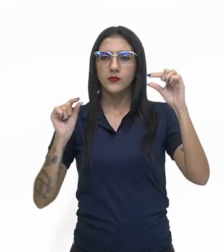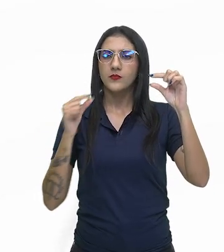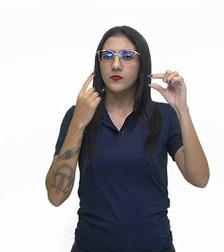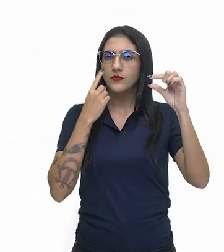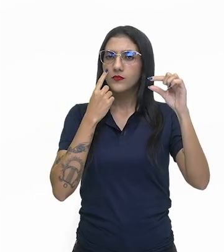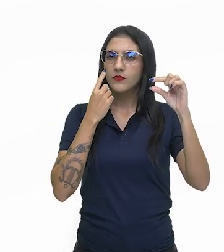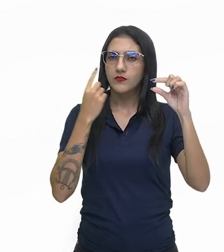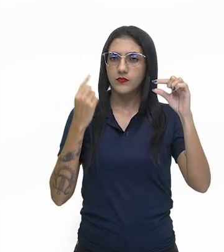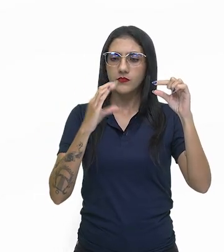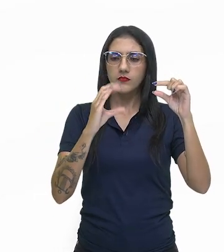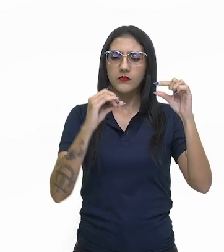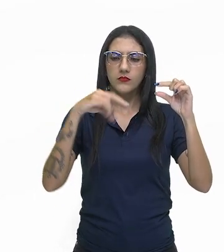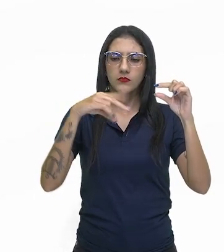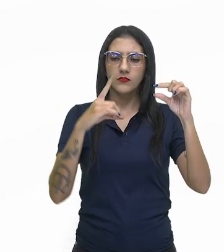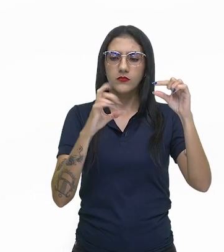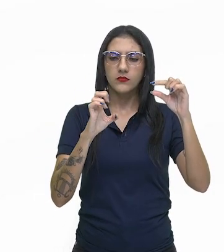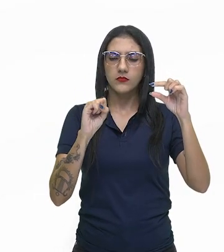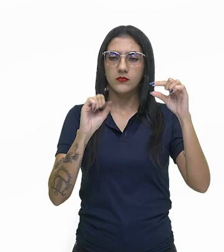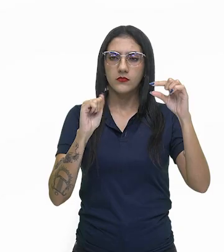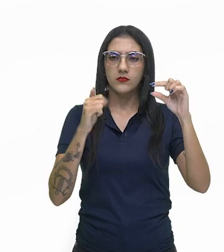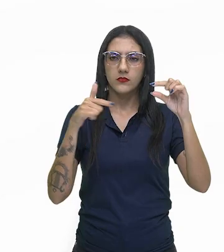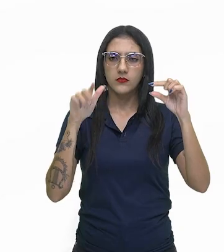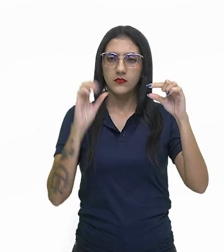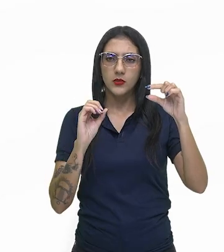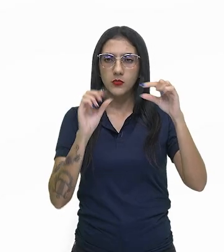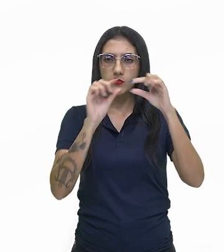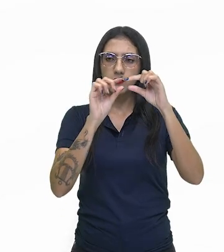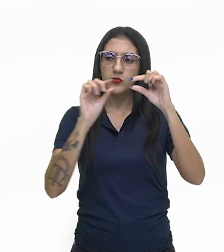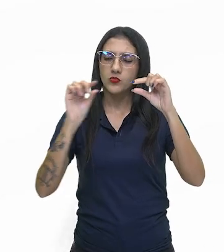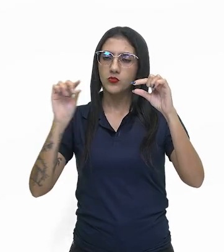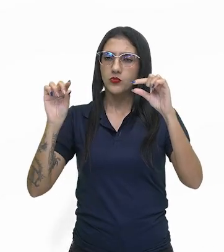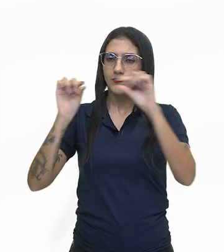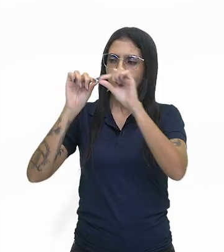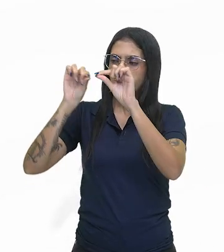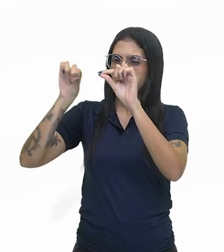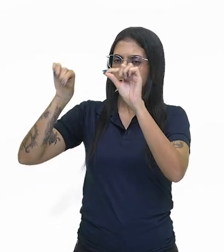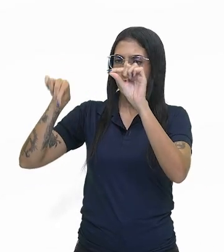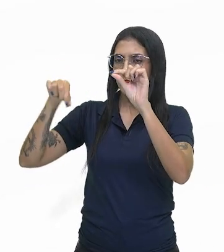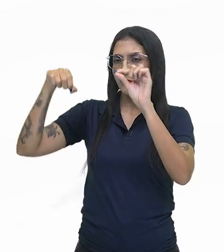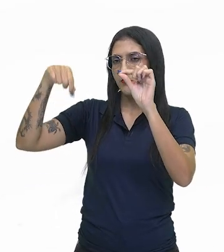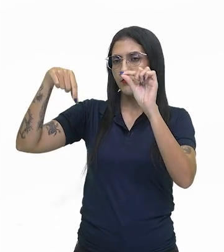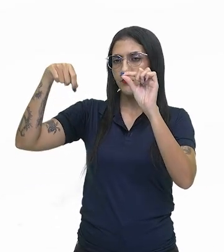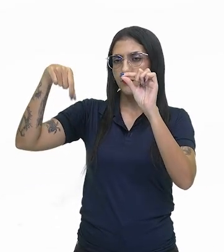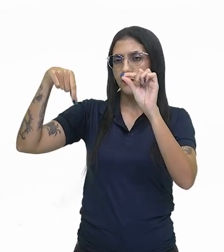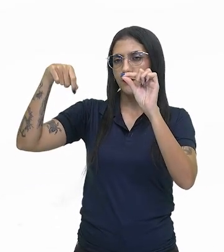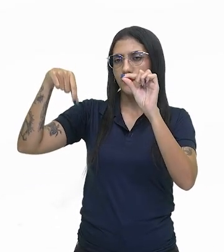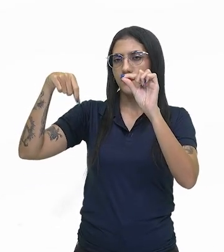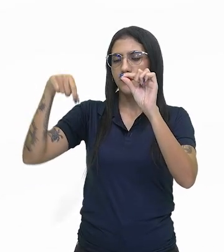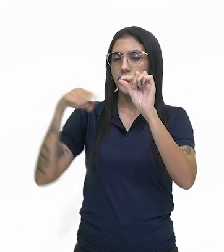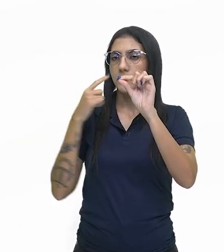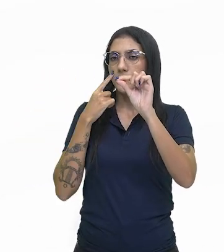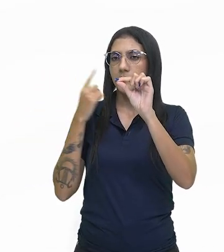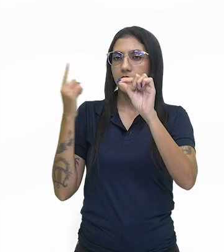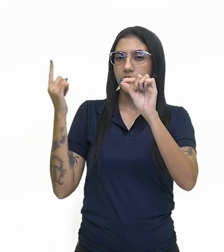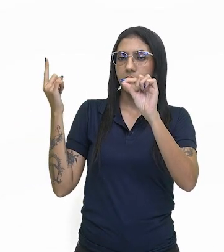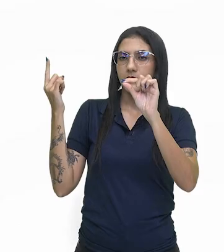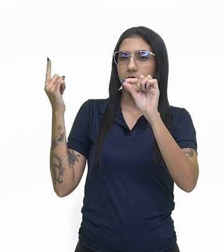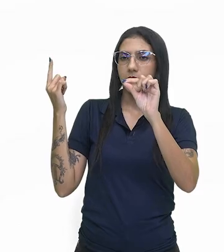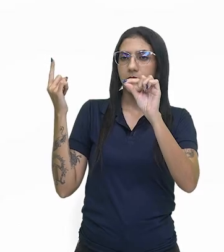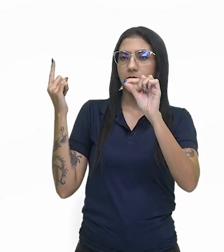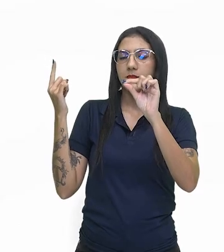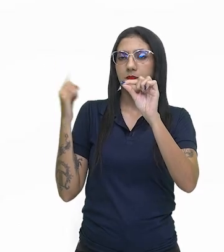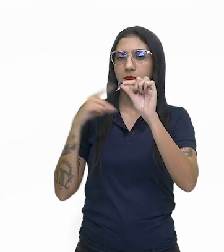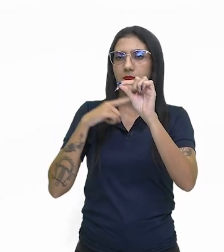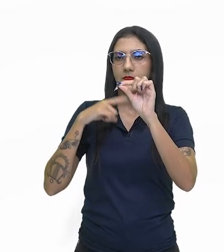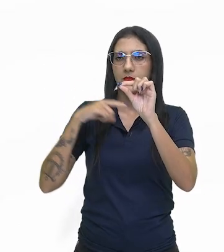Uma condensação, e aí nós temos a água aí, observe aí que a gente vai ter como líquido a água, e